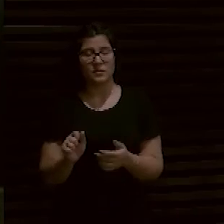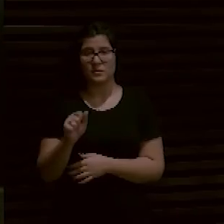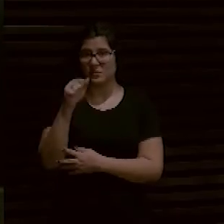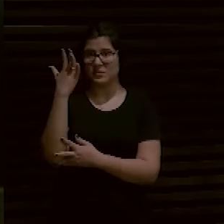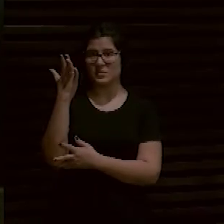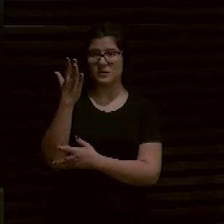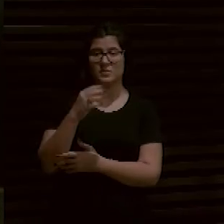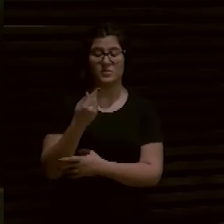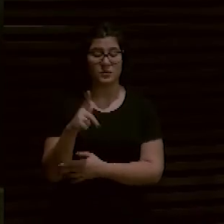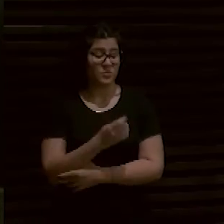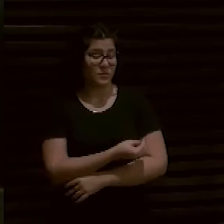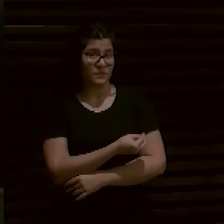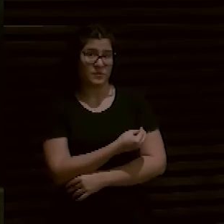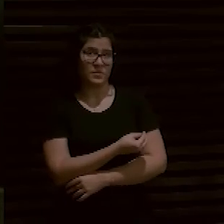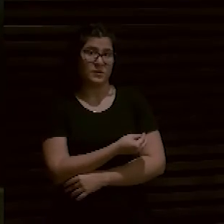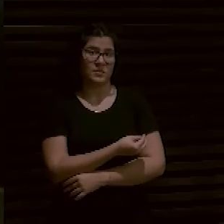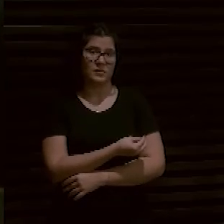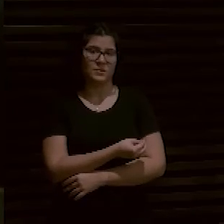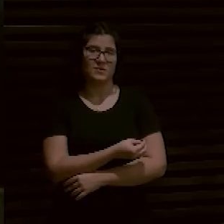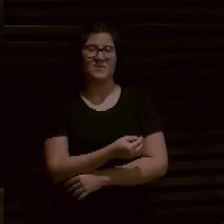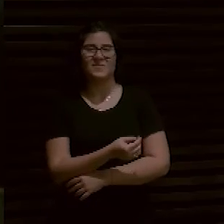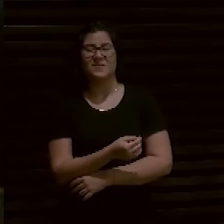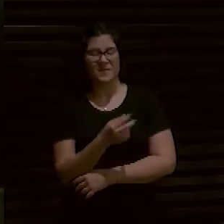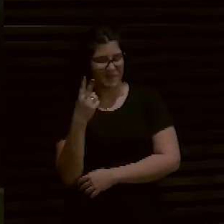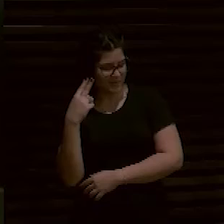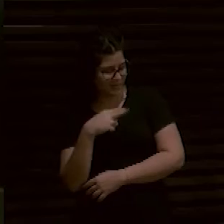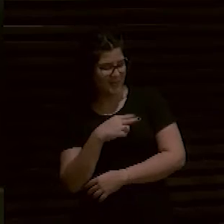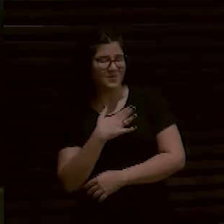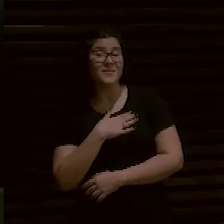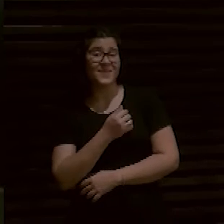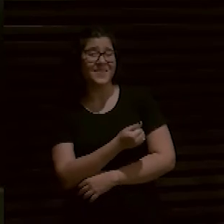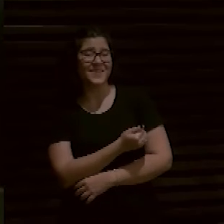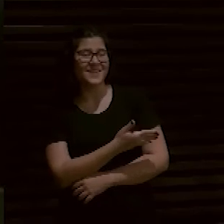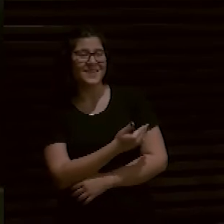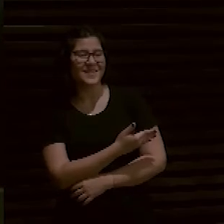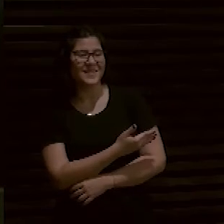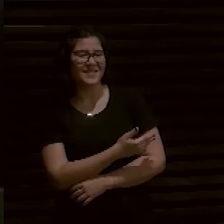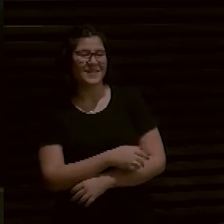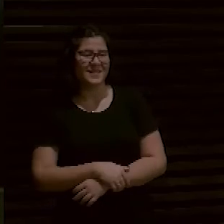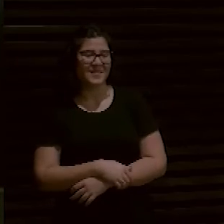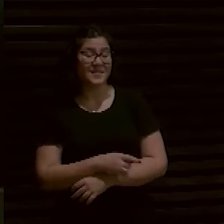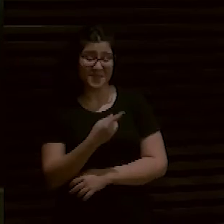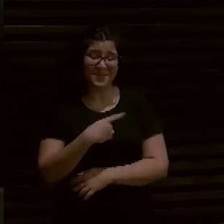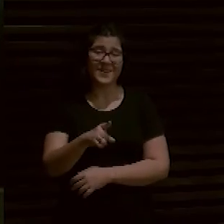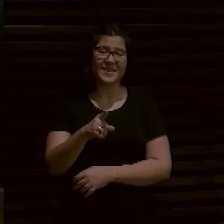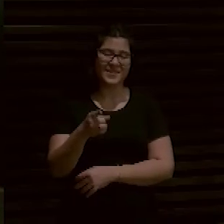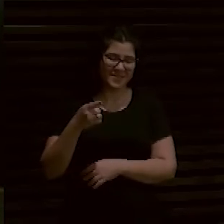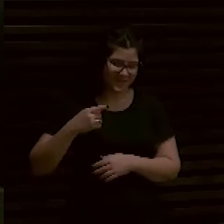Eu vou ouvir a voz do coração. Hein? Vai, e vai diretamente para o inferno.